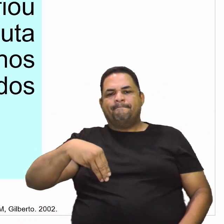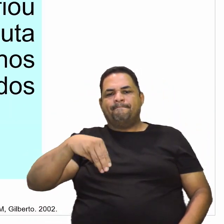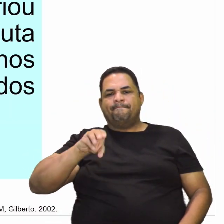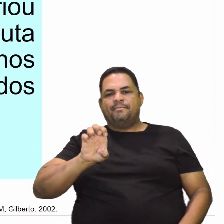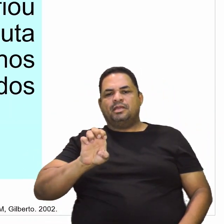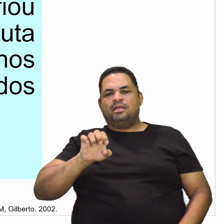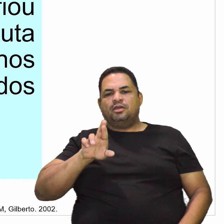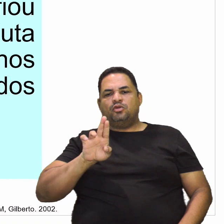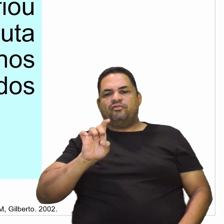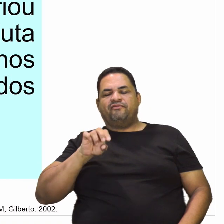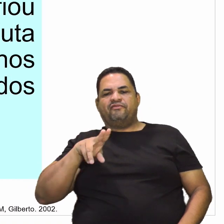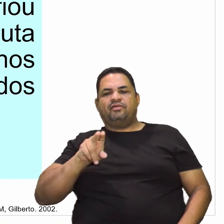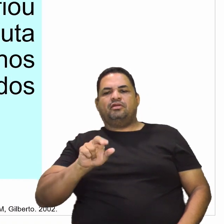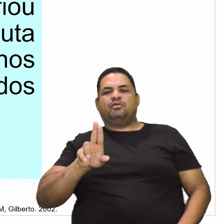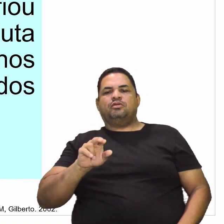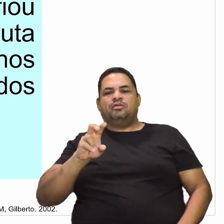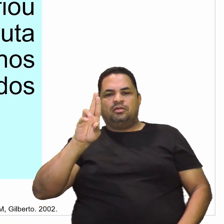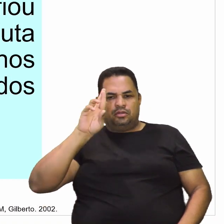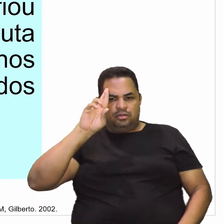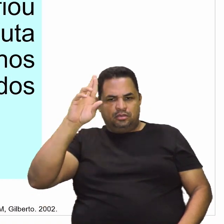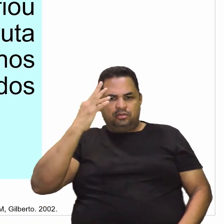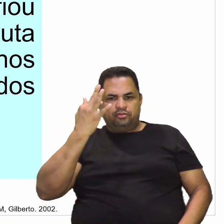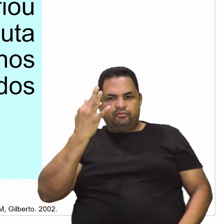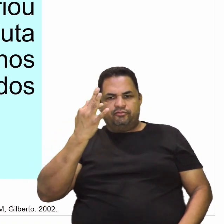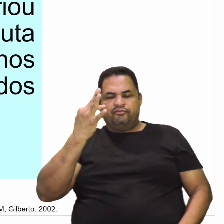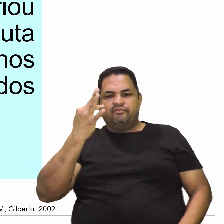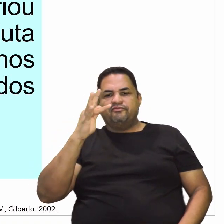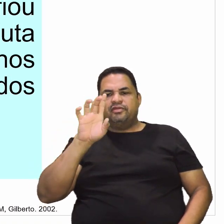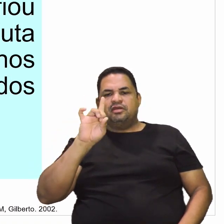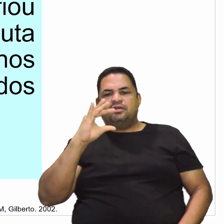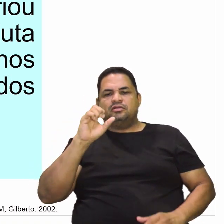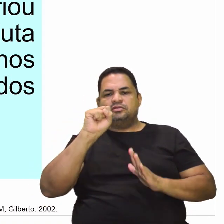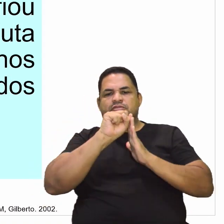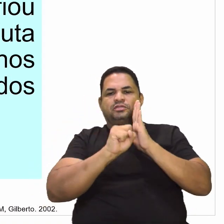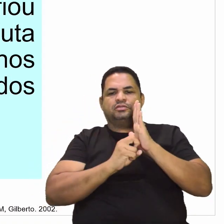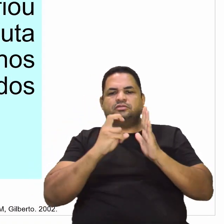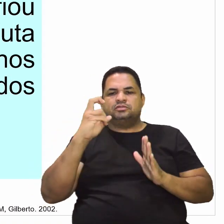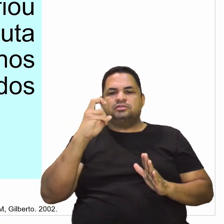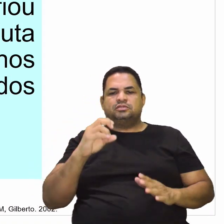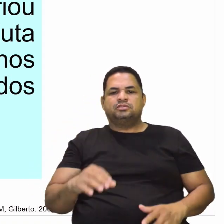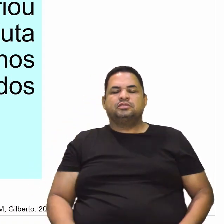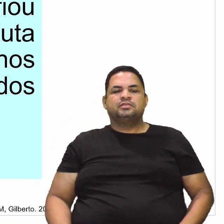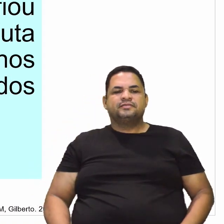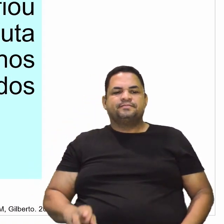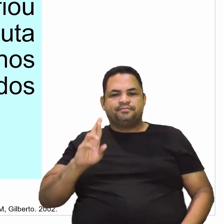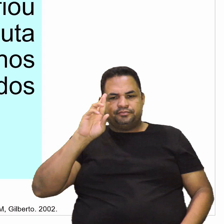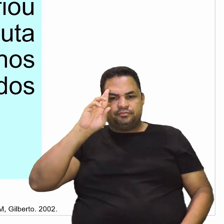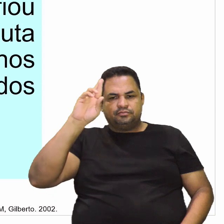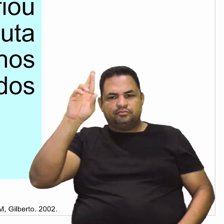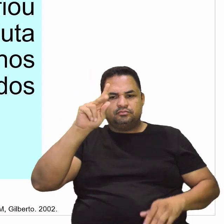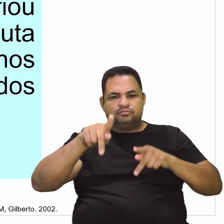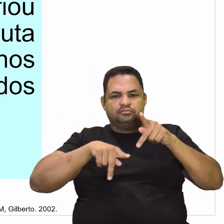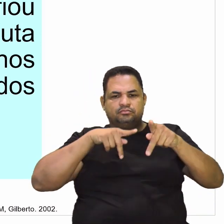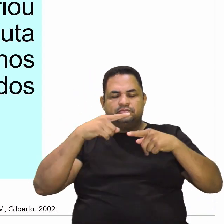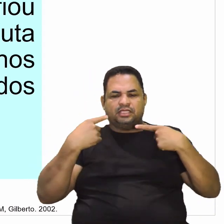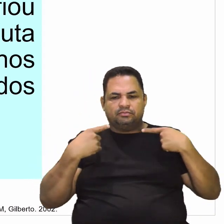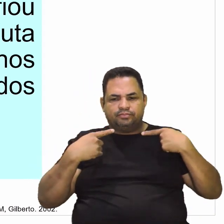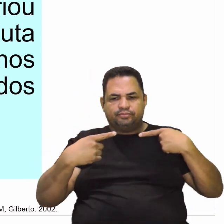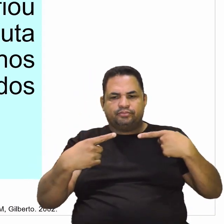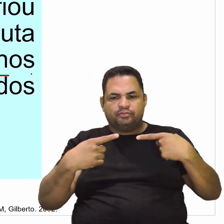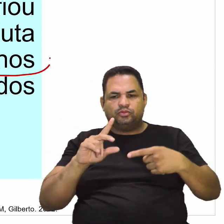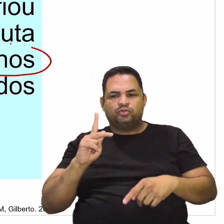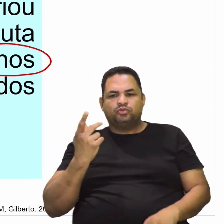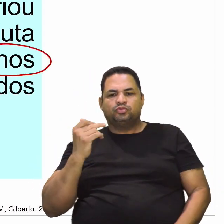Meroveu ele foi líder dos francos no século V. É ele que vai chefiar seu povo na luta contra